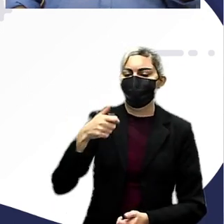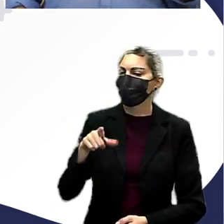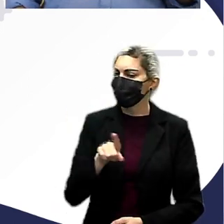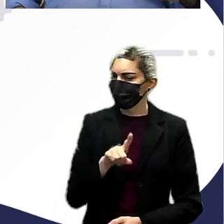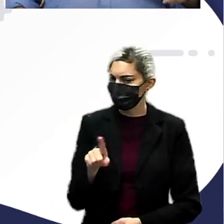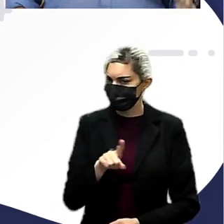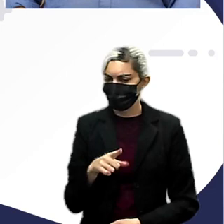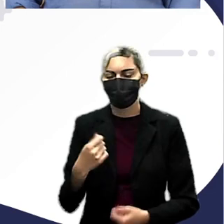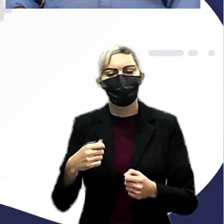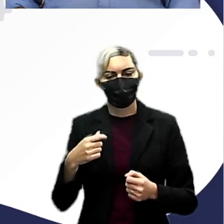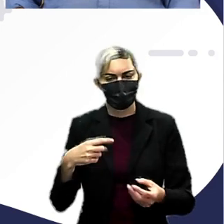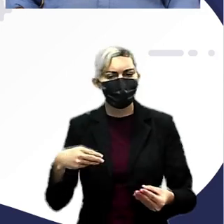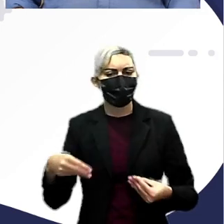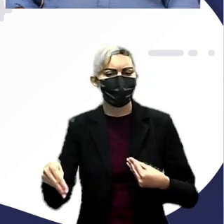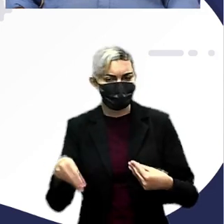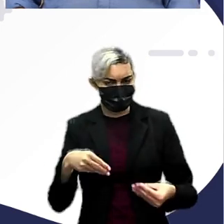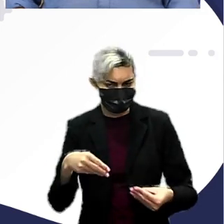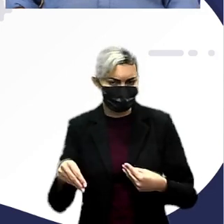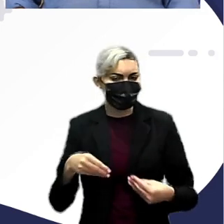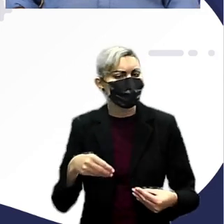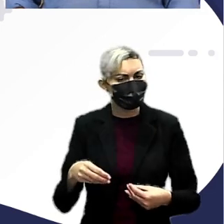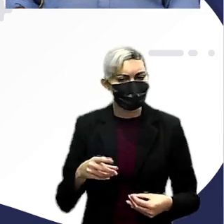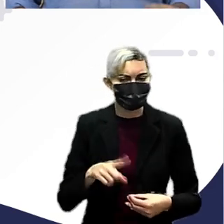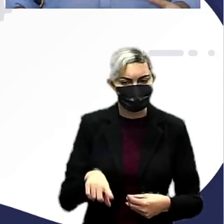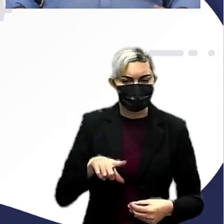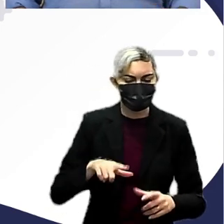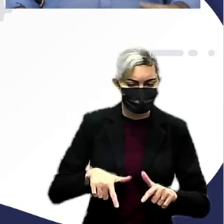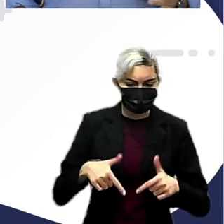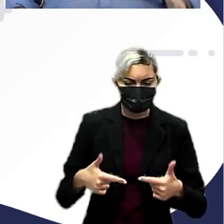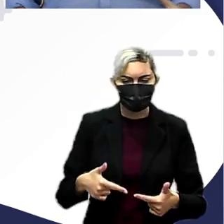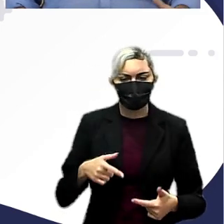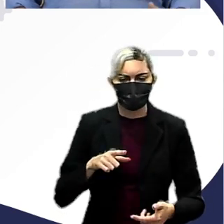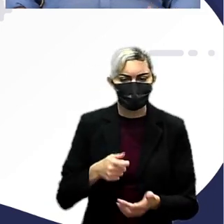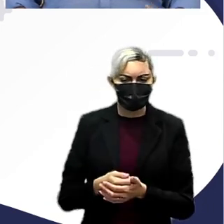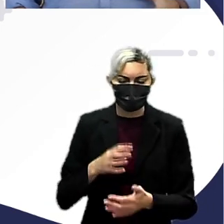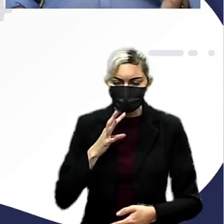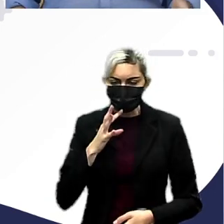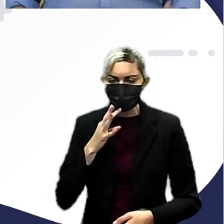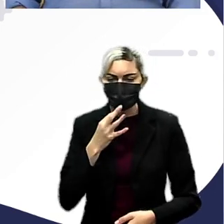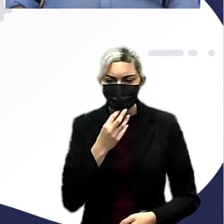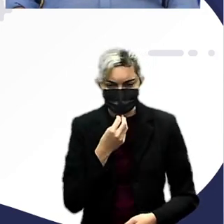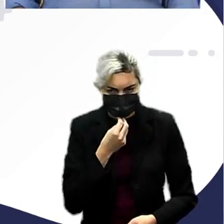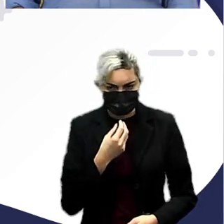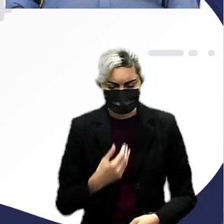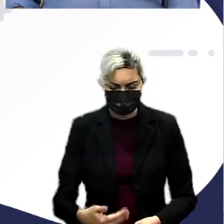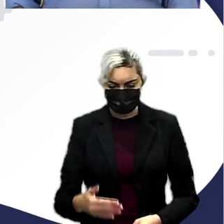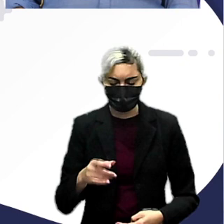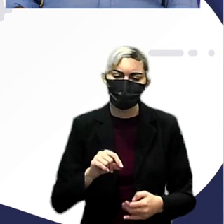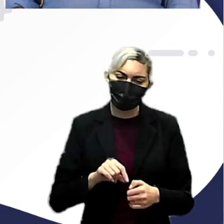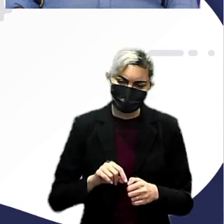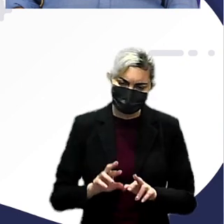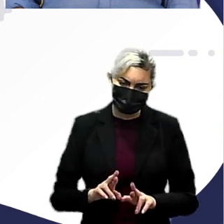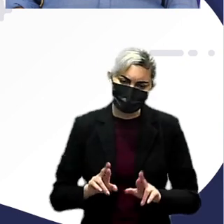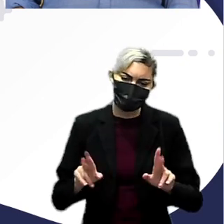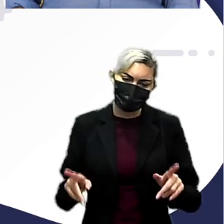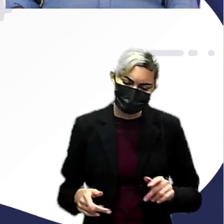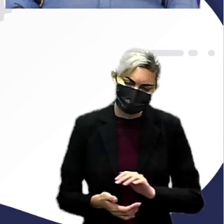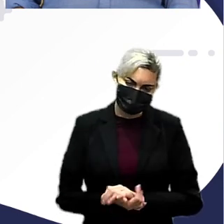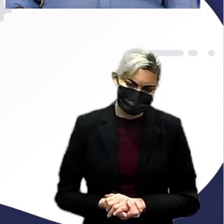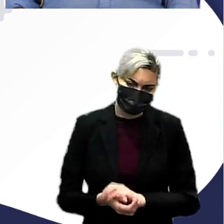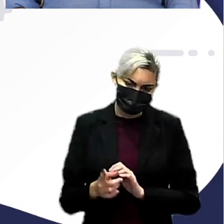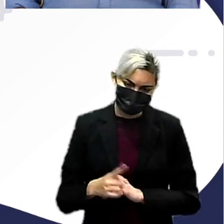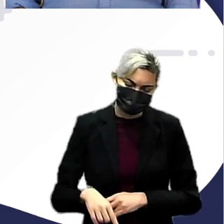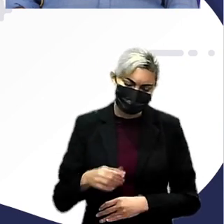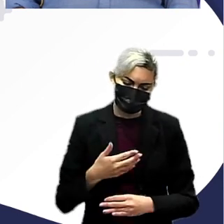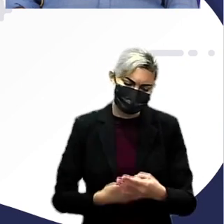a gente precisa ter flexibilidade nas nossas ações, nos nossos conhecimentos. Isso vai fazer um grande diferencial nas